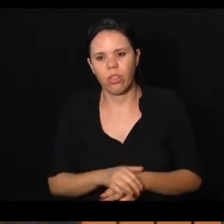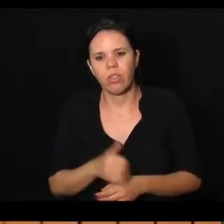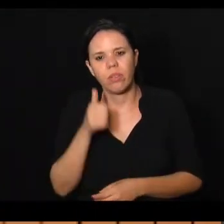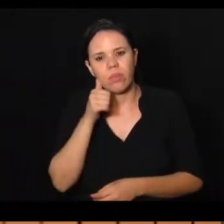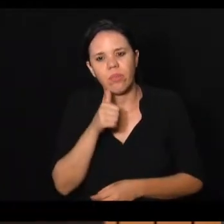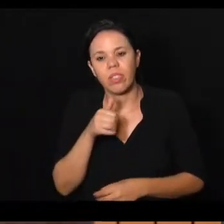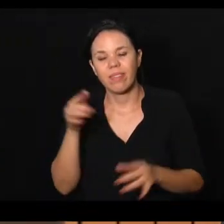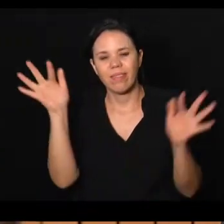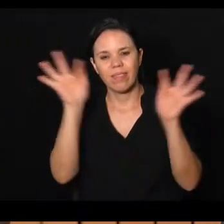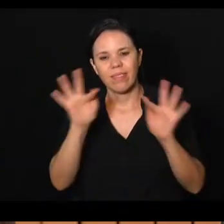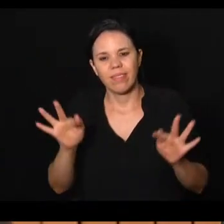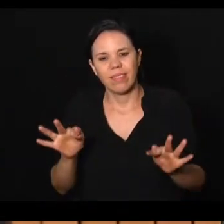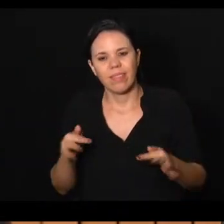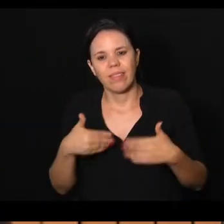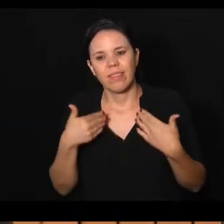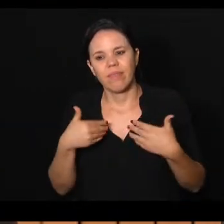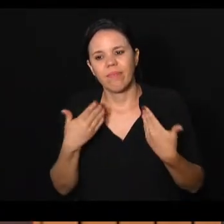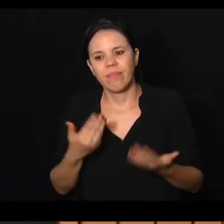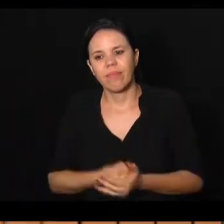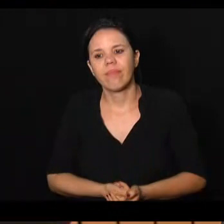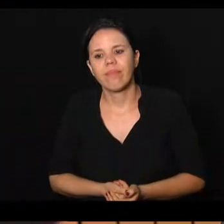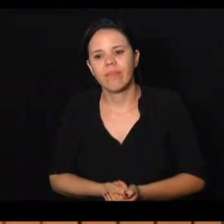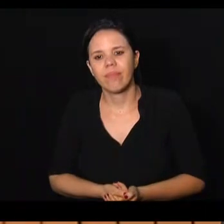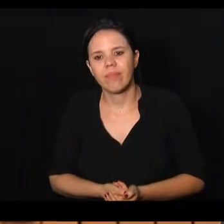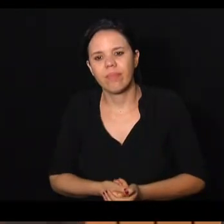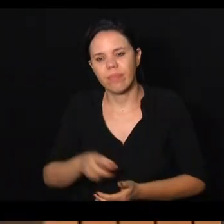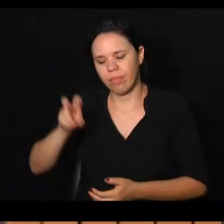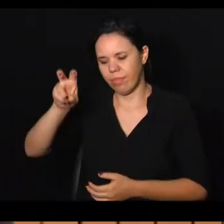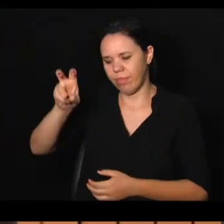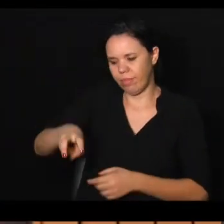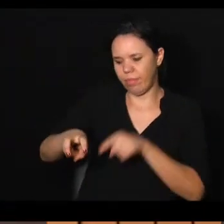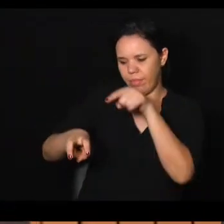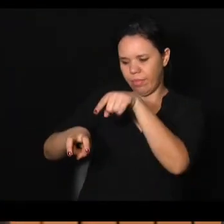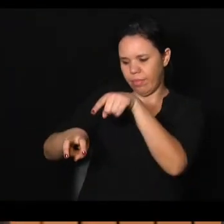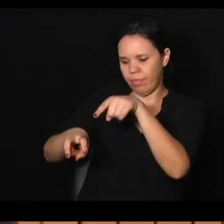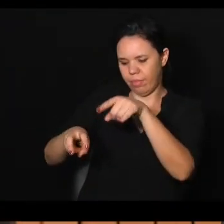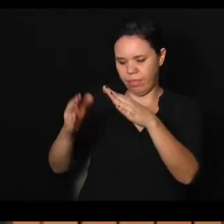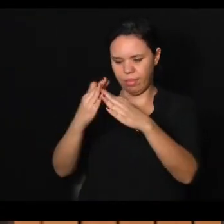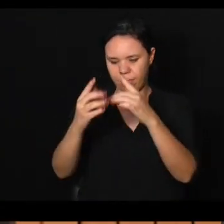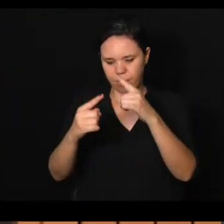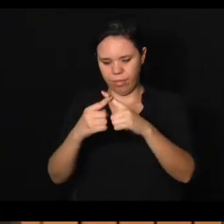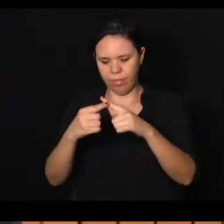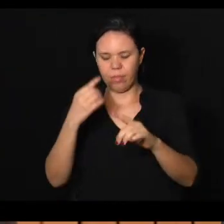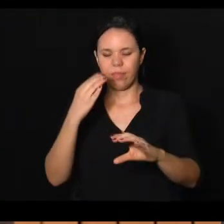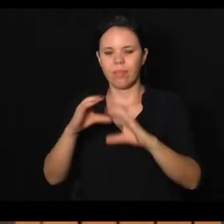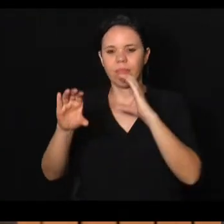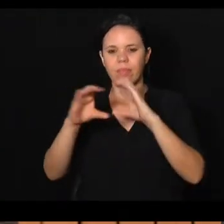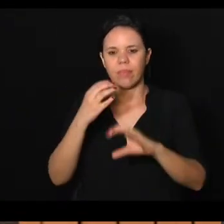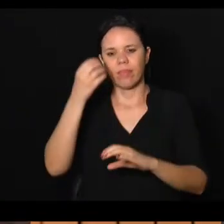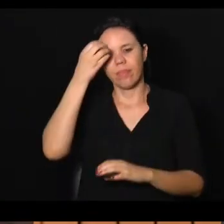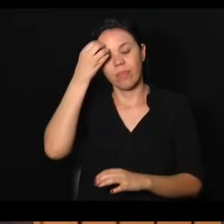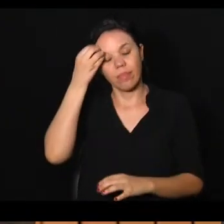menina feliz, alegre. Eu sentava no primeiro banco da igreja, eu cantava.